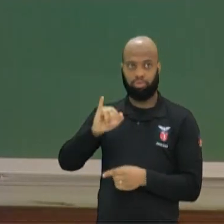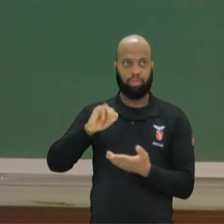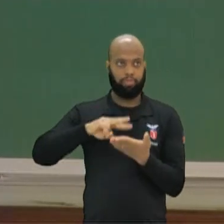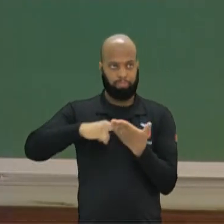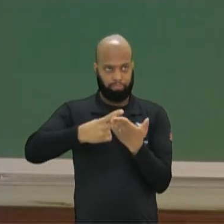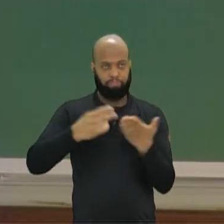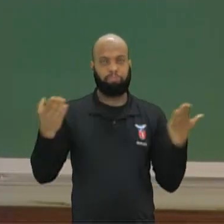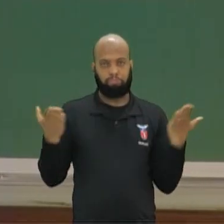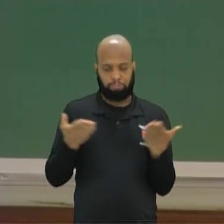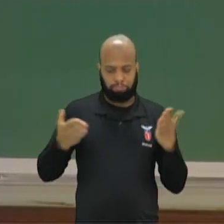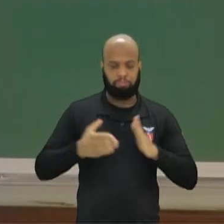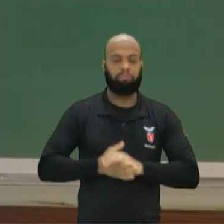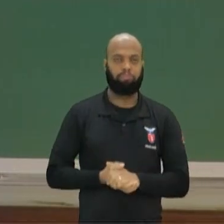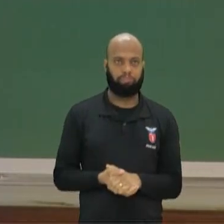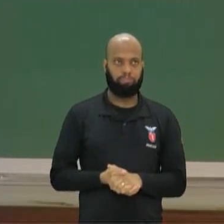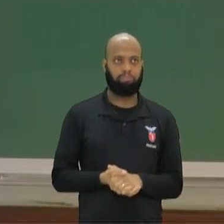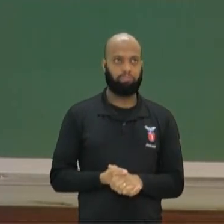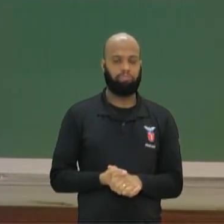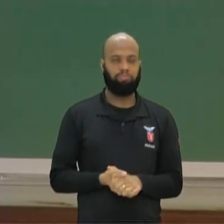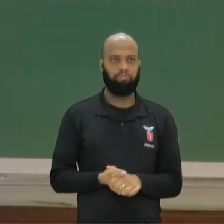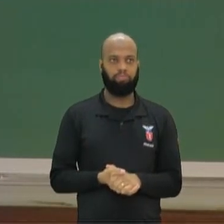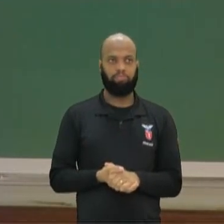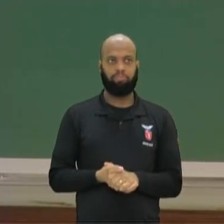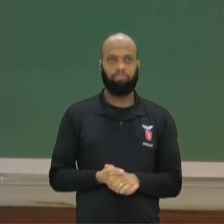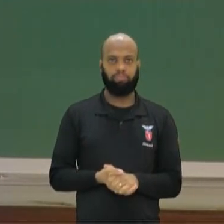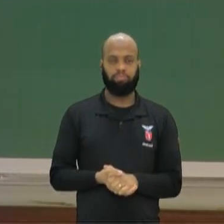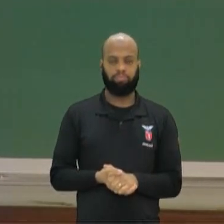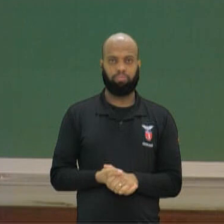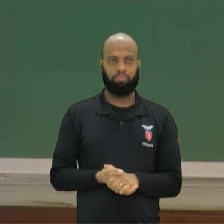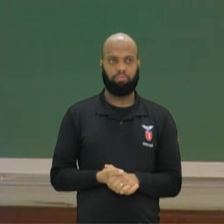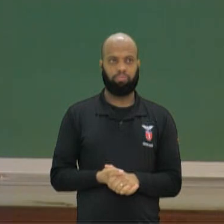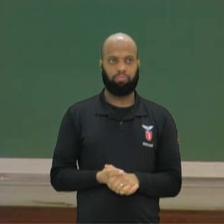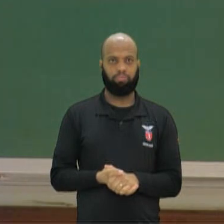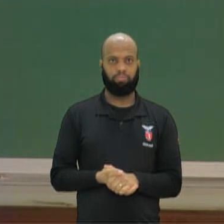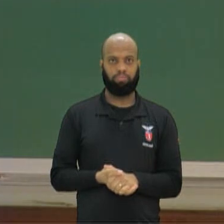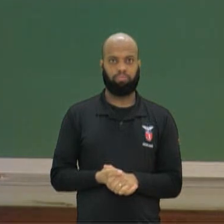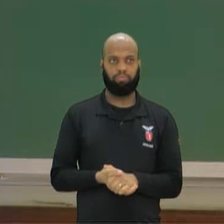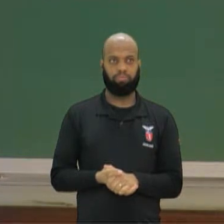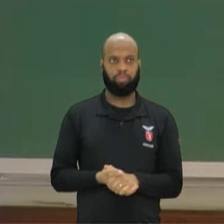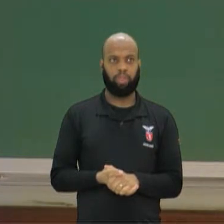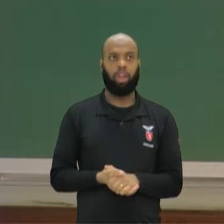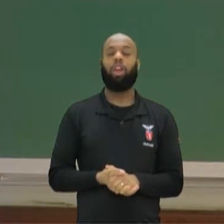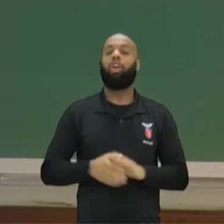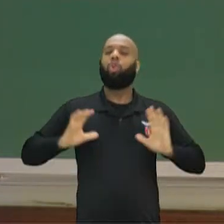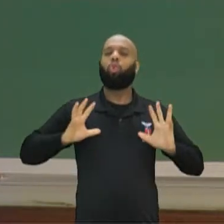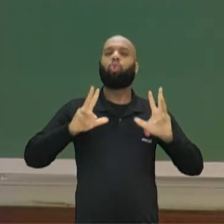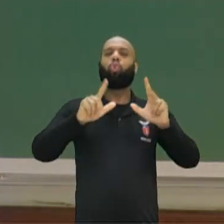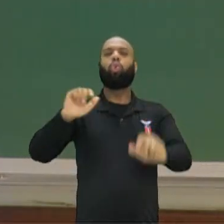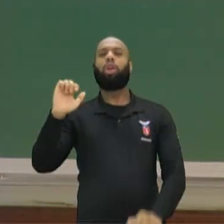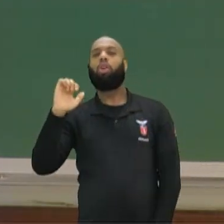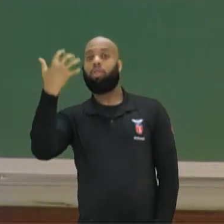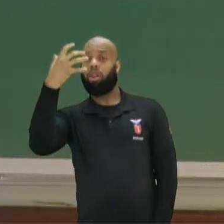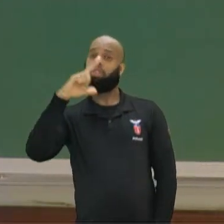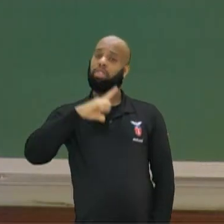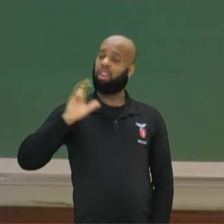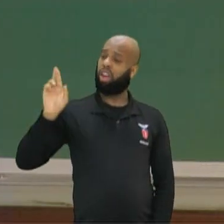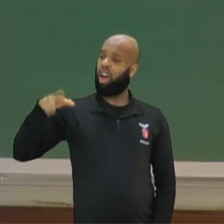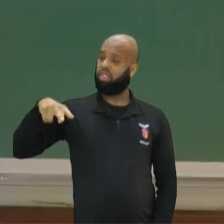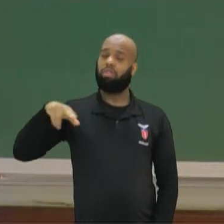Everything happens for a reason. Live it, love it, learn from it. Tudo acontece por uma